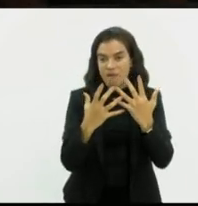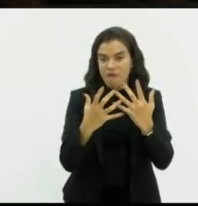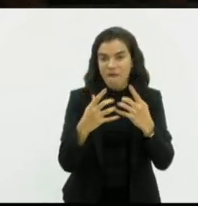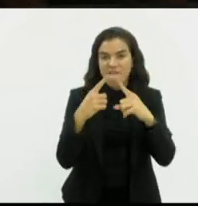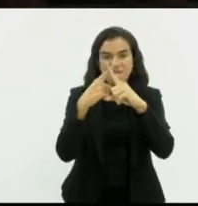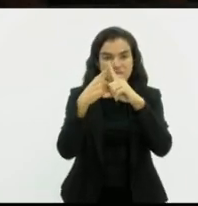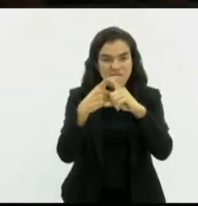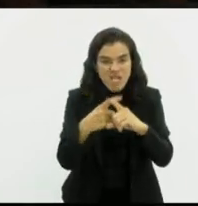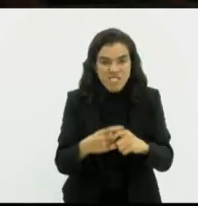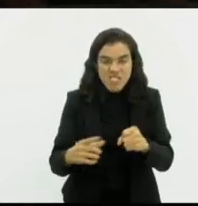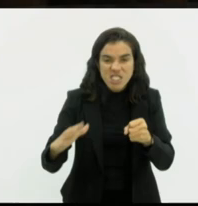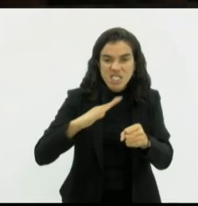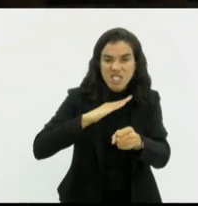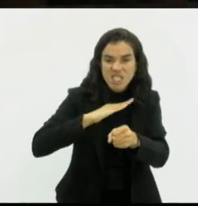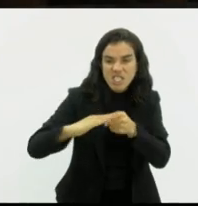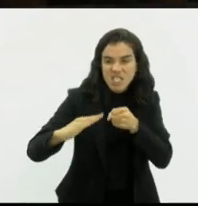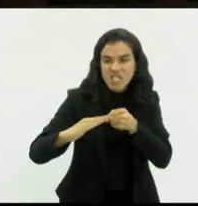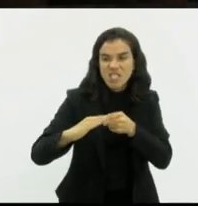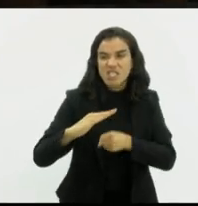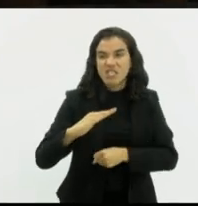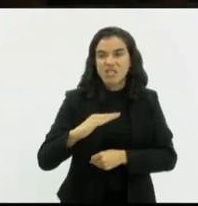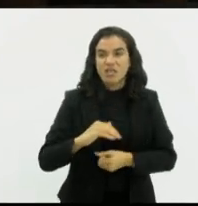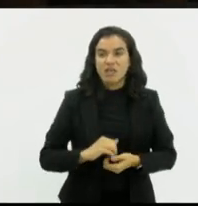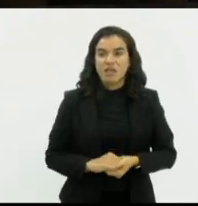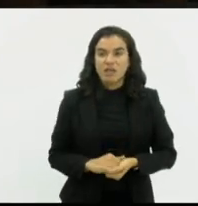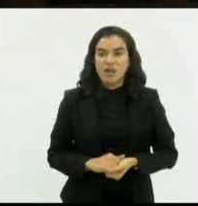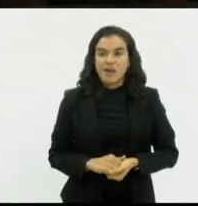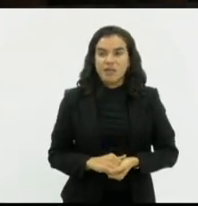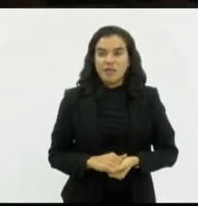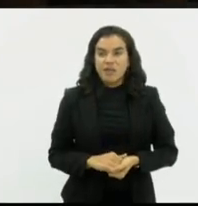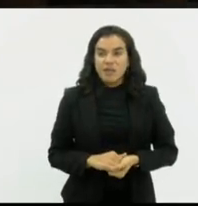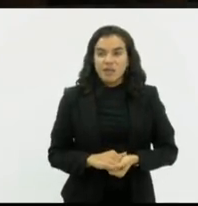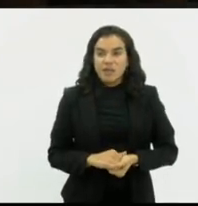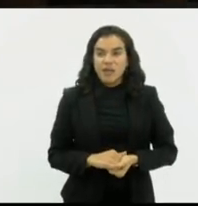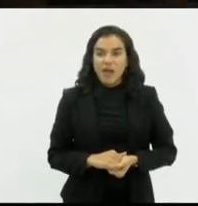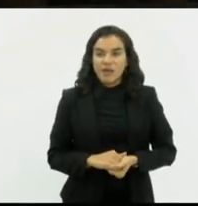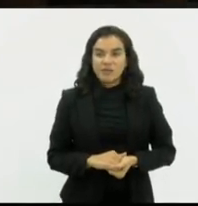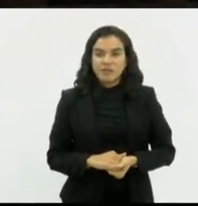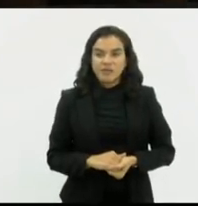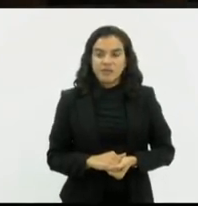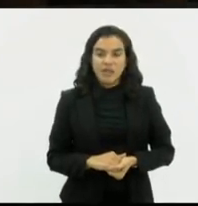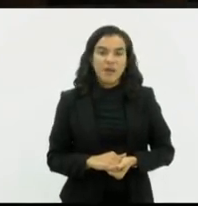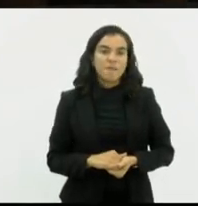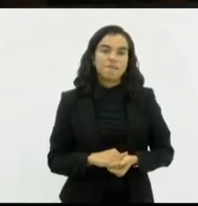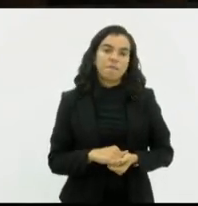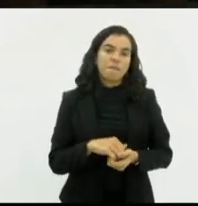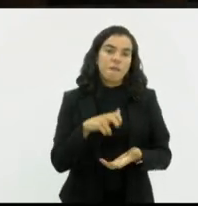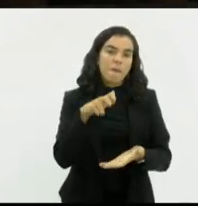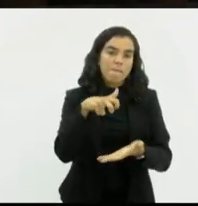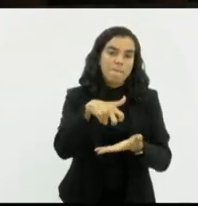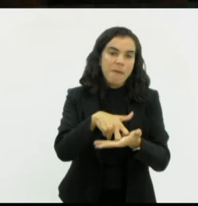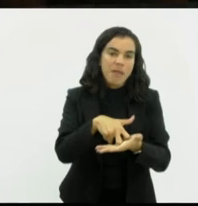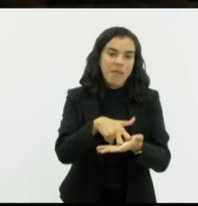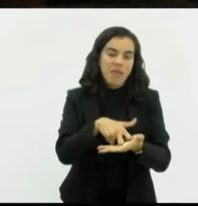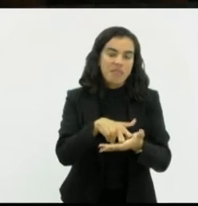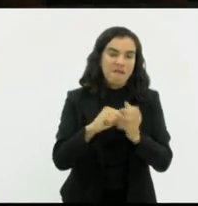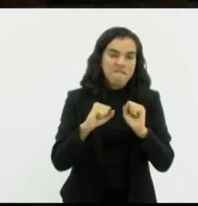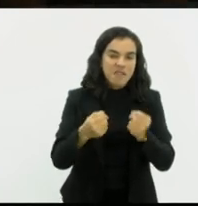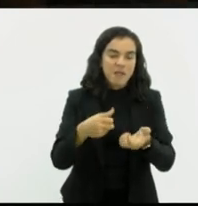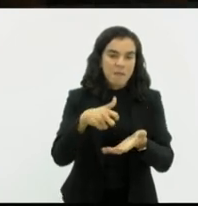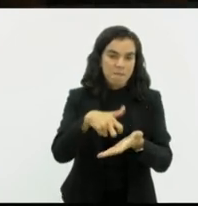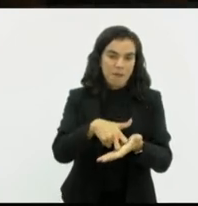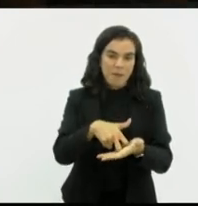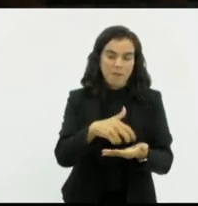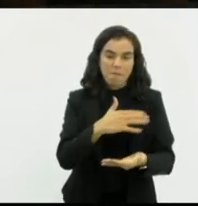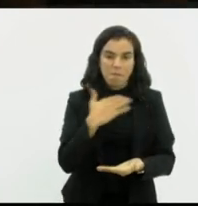Fascista, assassino, genocida, pregando a pena de morte. Se